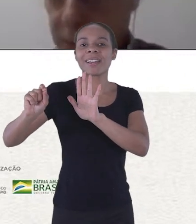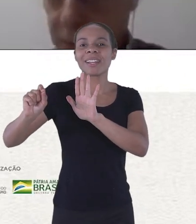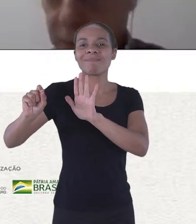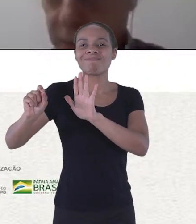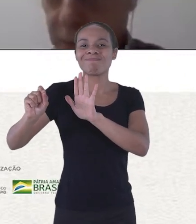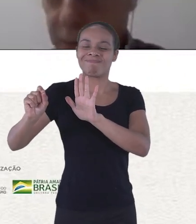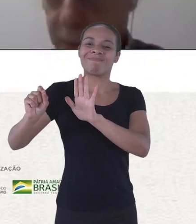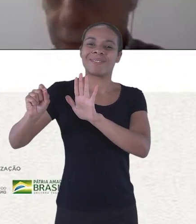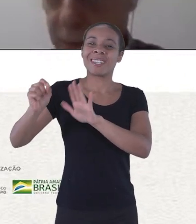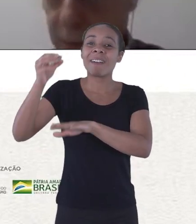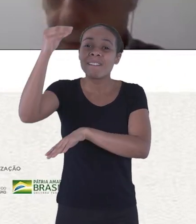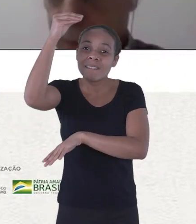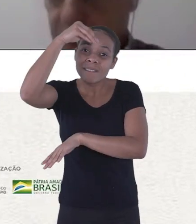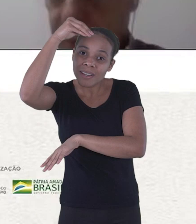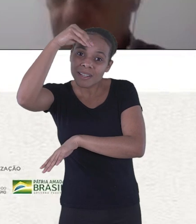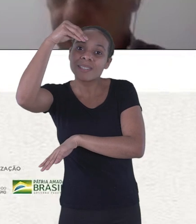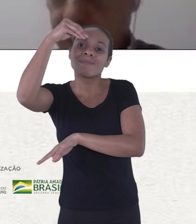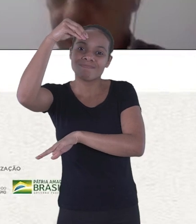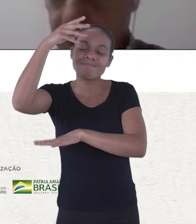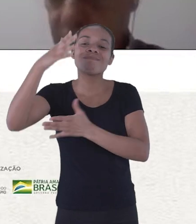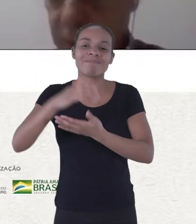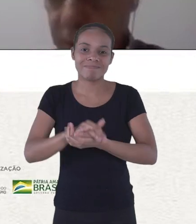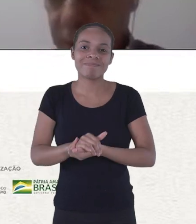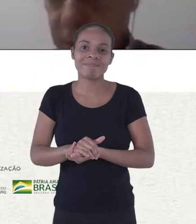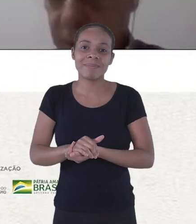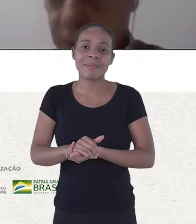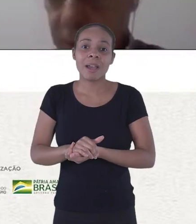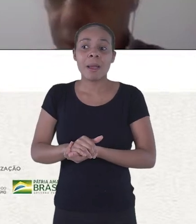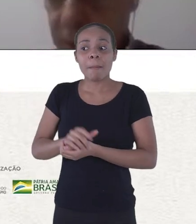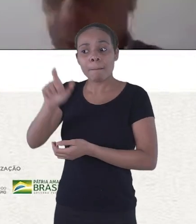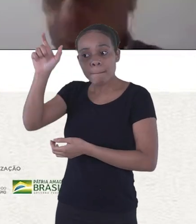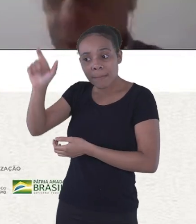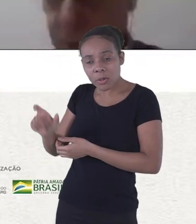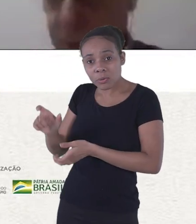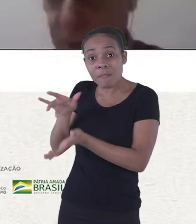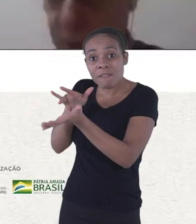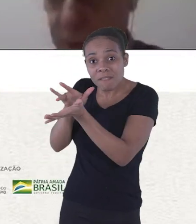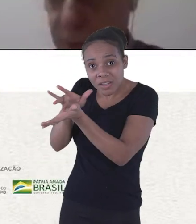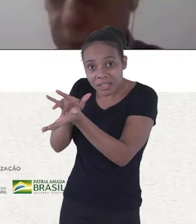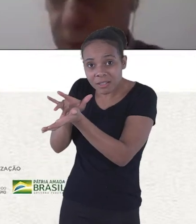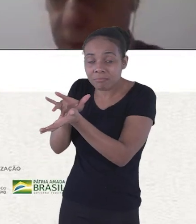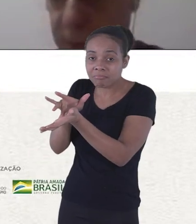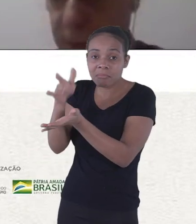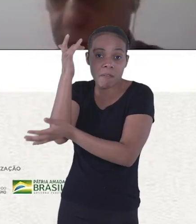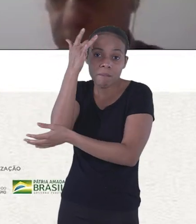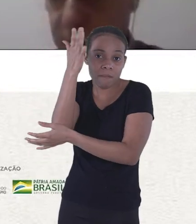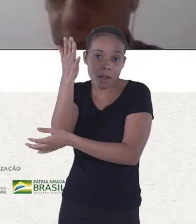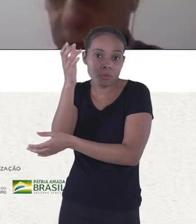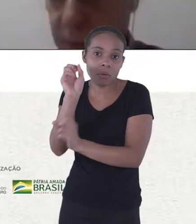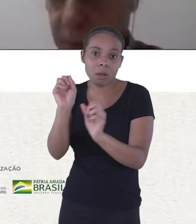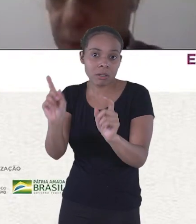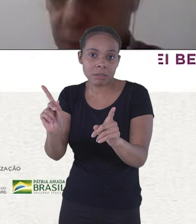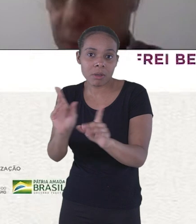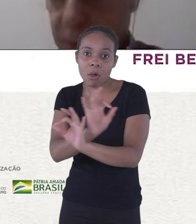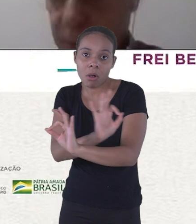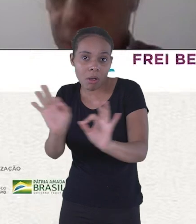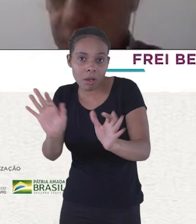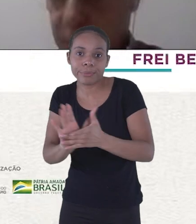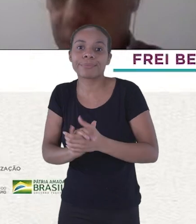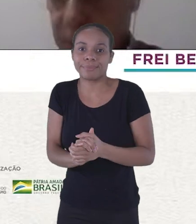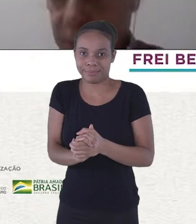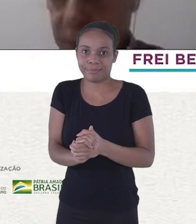personagem de ficção, é um pouco mais fácil. O leitor necessariamente não sabe que aquela é uma vulnerabilidade sua que você